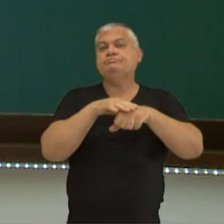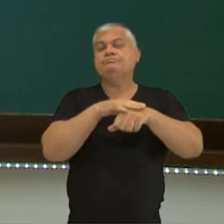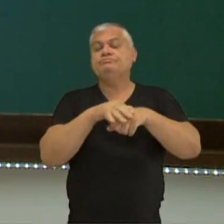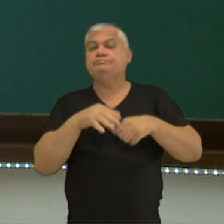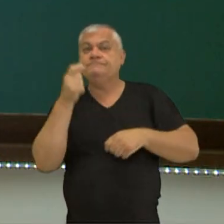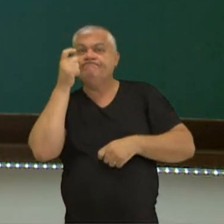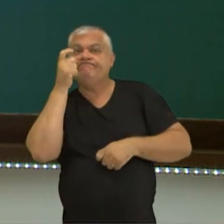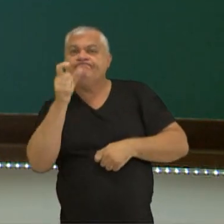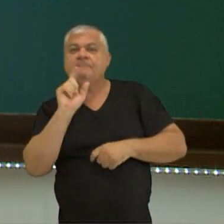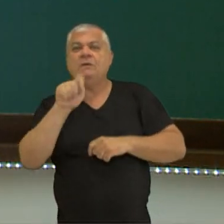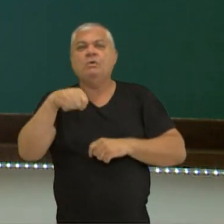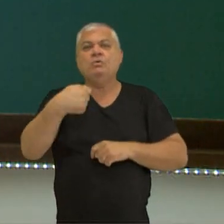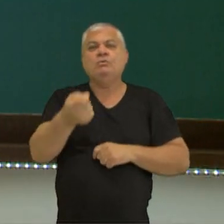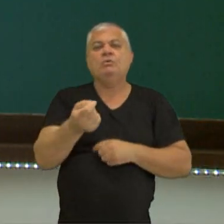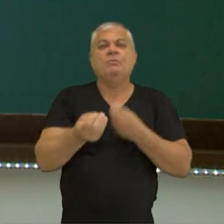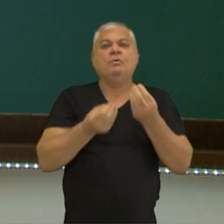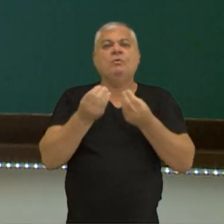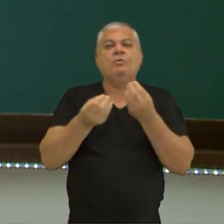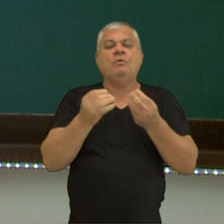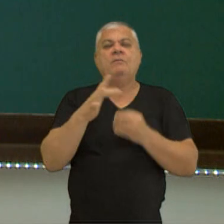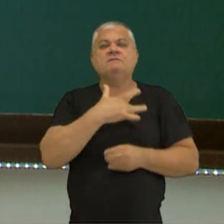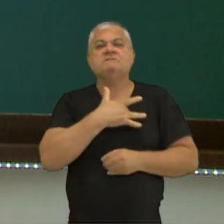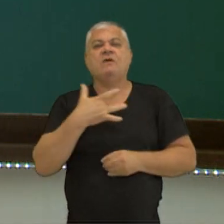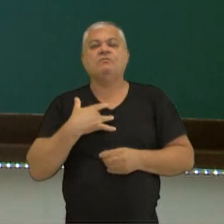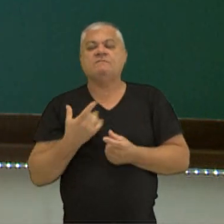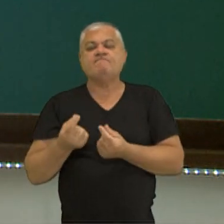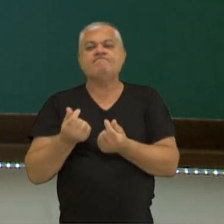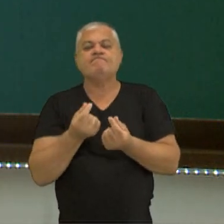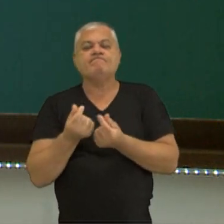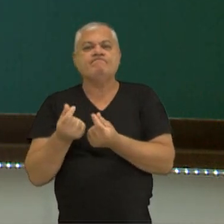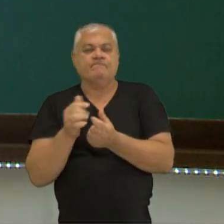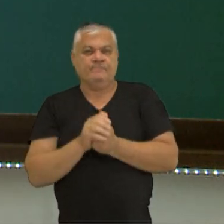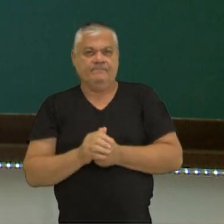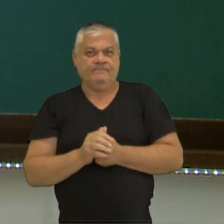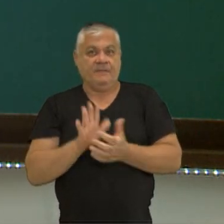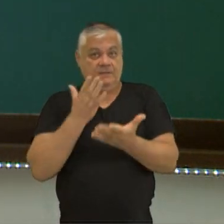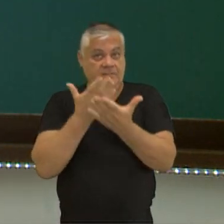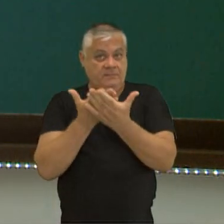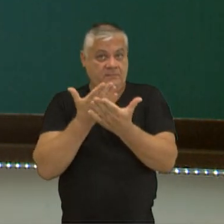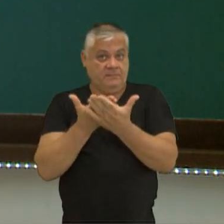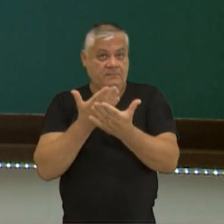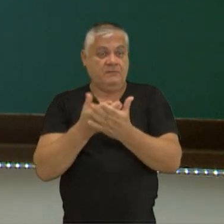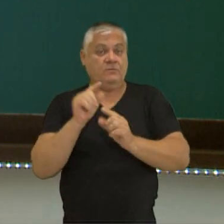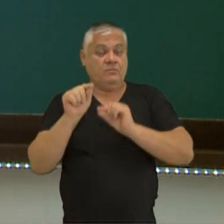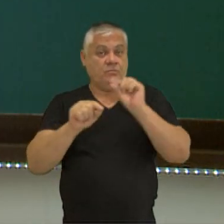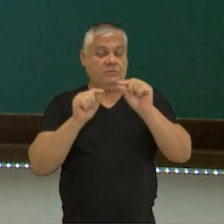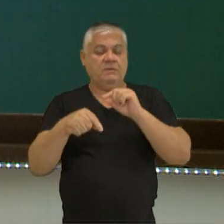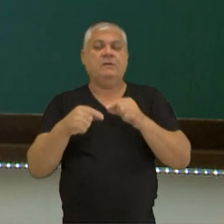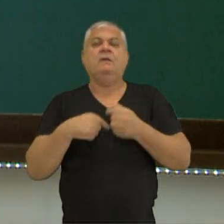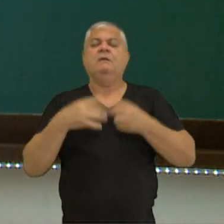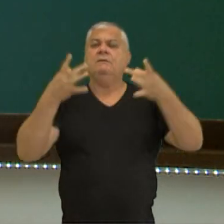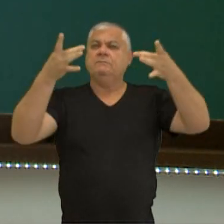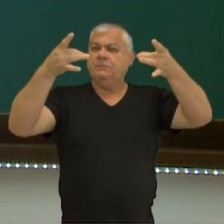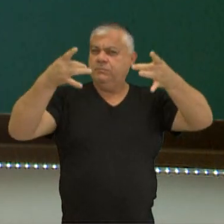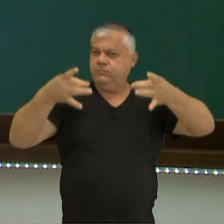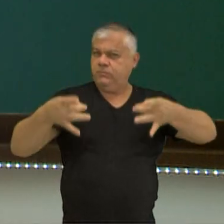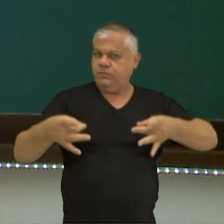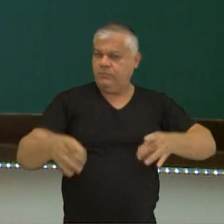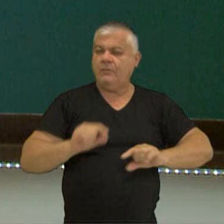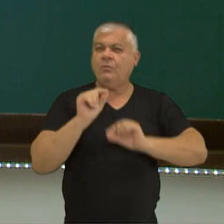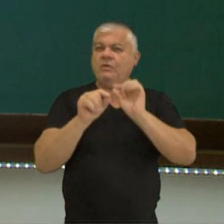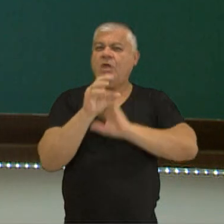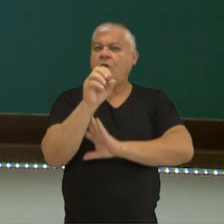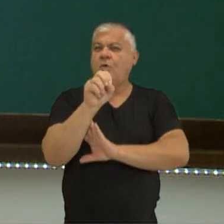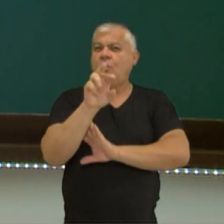interessante a respeito da nossa saúde financeira. Então, nessa aula, nesse vídeo a gente vai falar, definir melhor o que é o